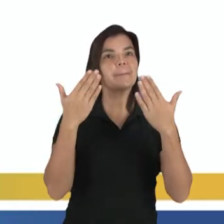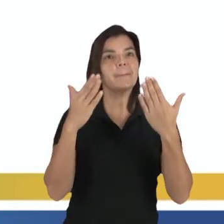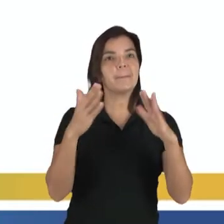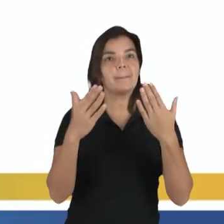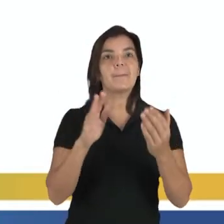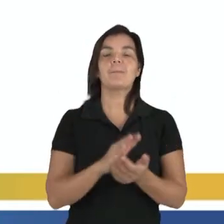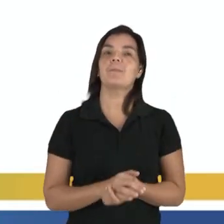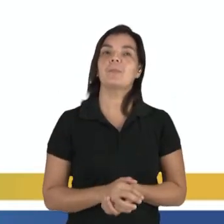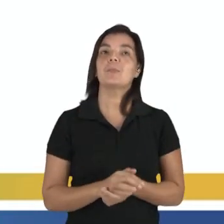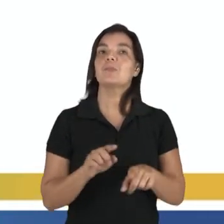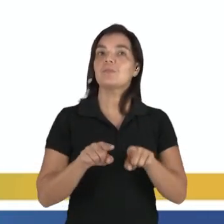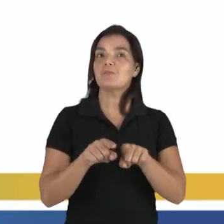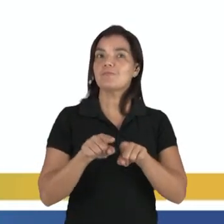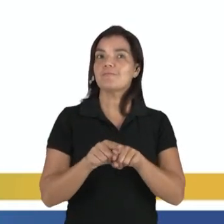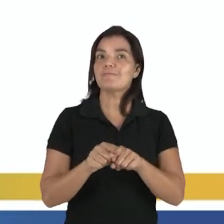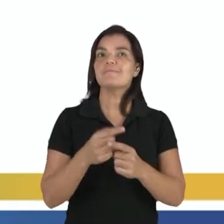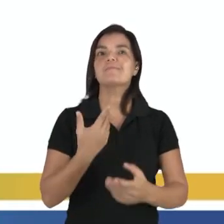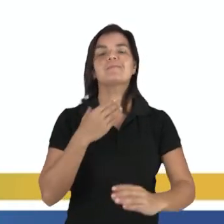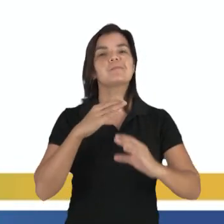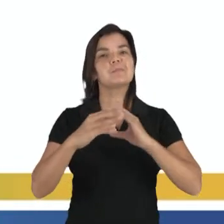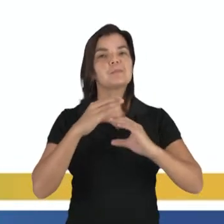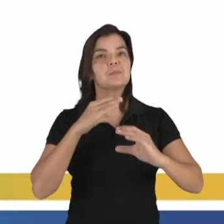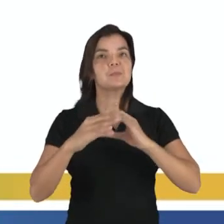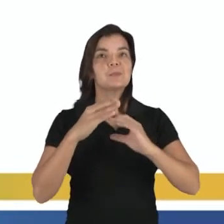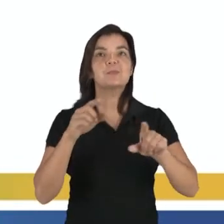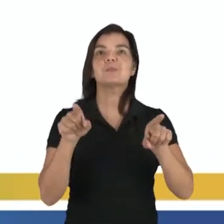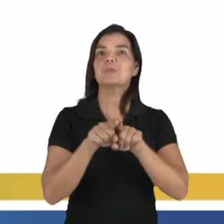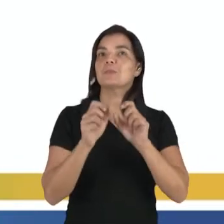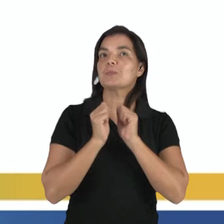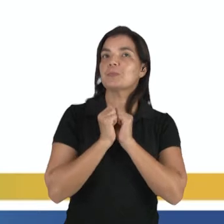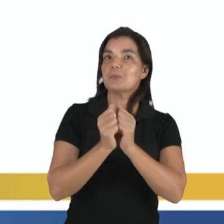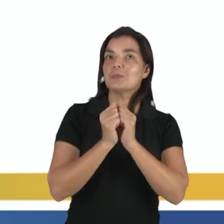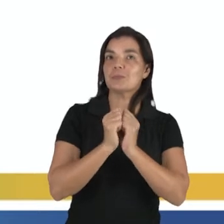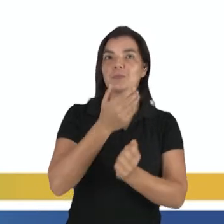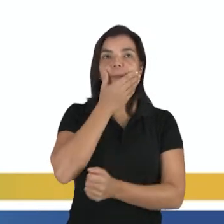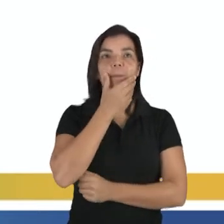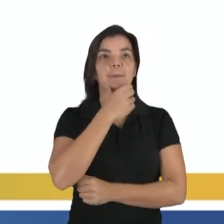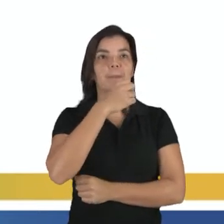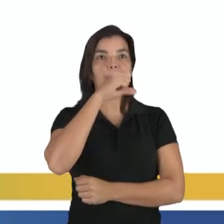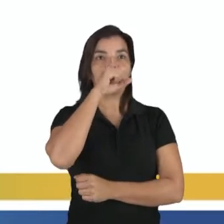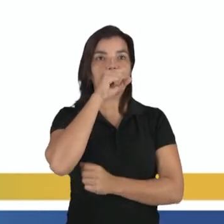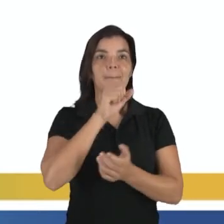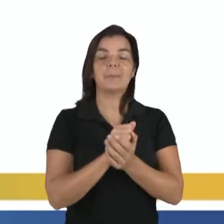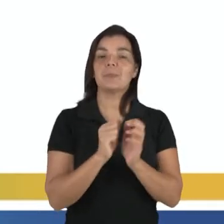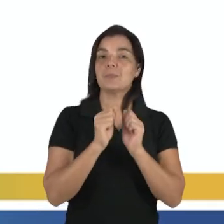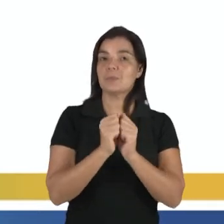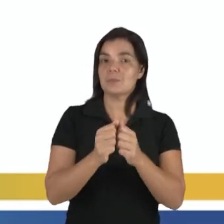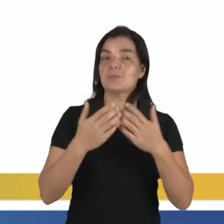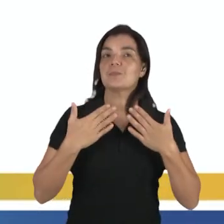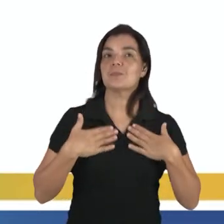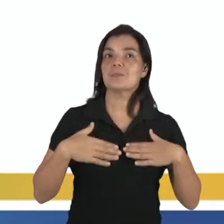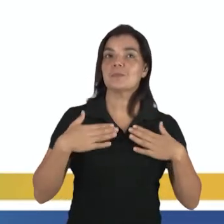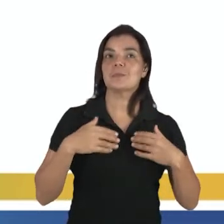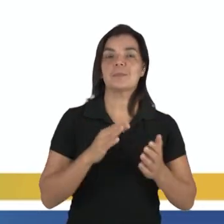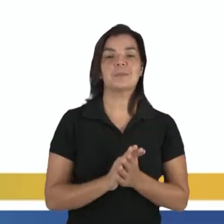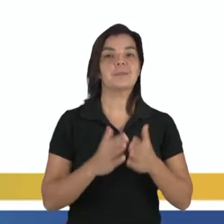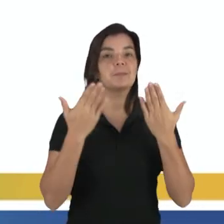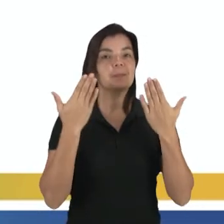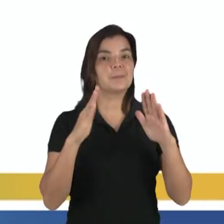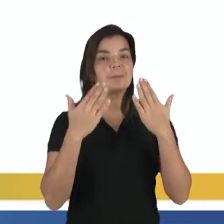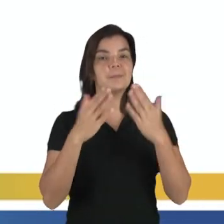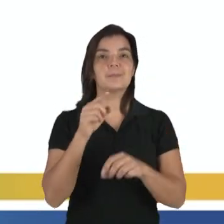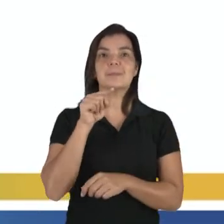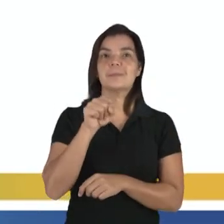põe-se a bater palmas, muito compenetrada, cantando num balbúcio. Aqui os pais se juntam